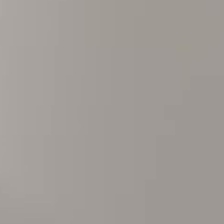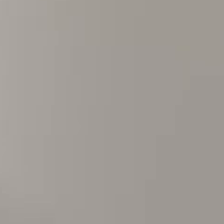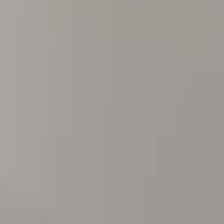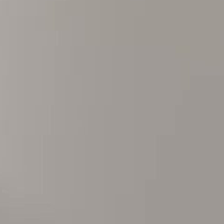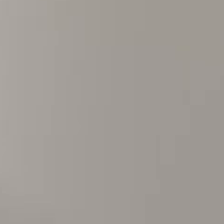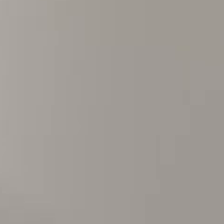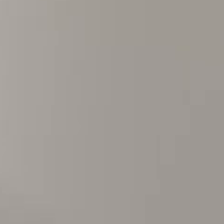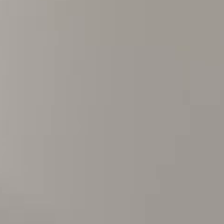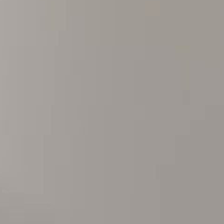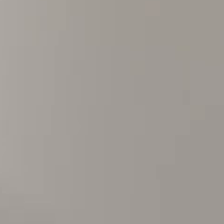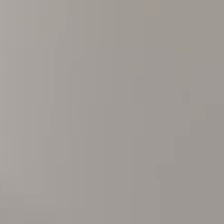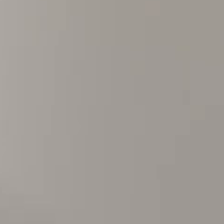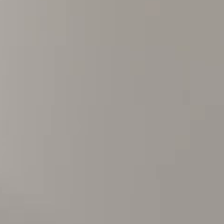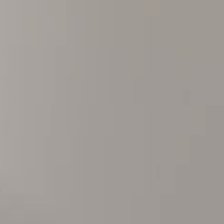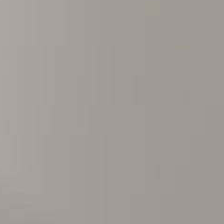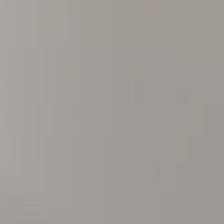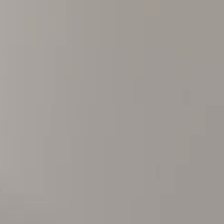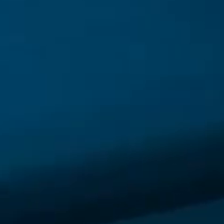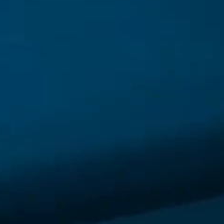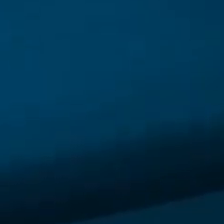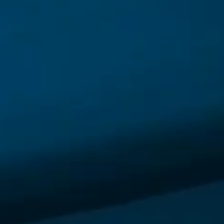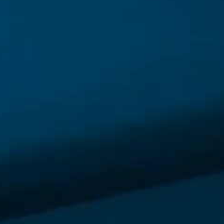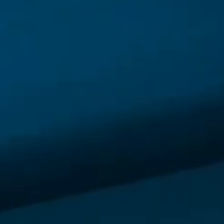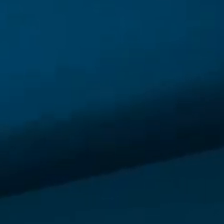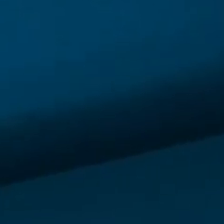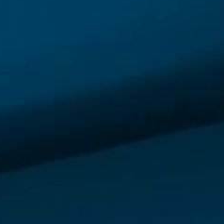A emissora da Casa do Povo.